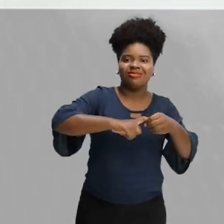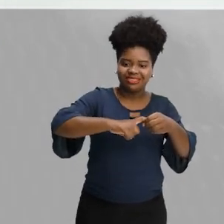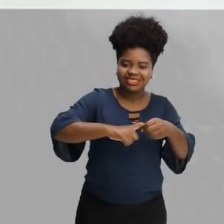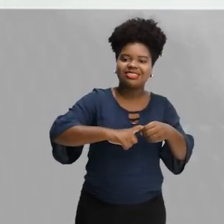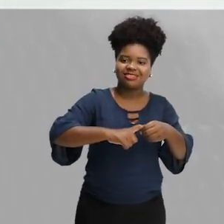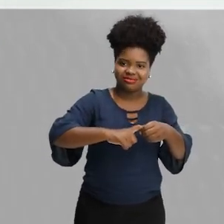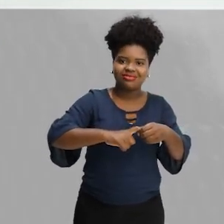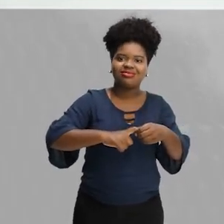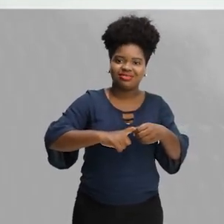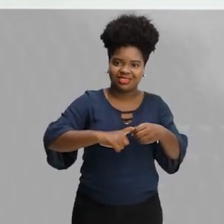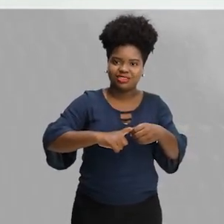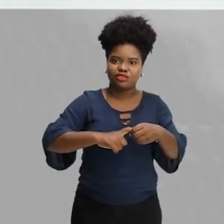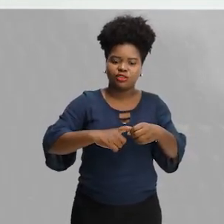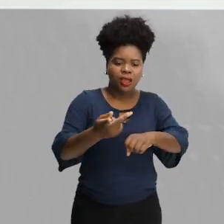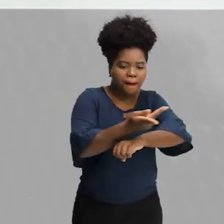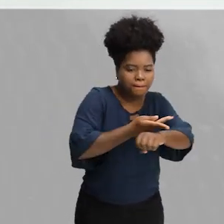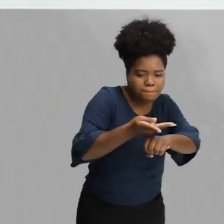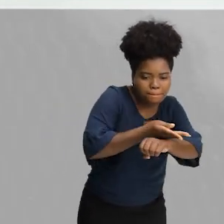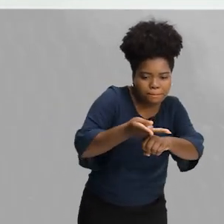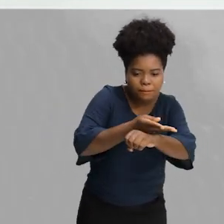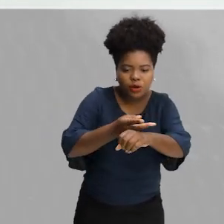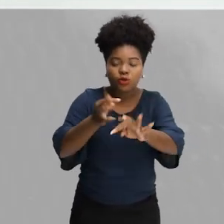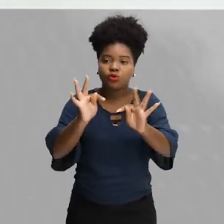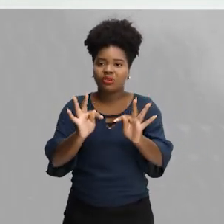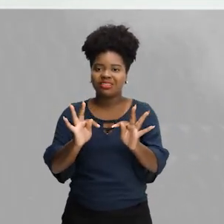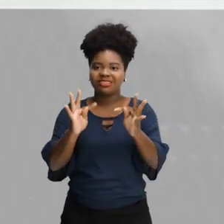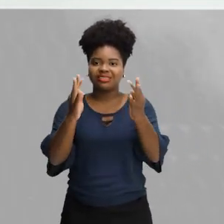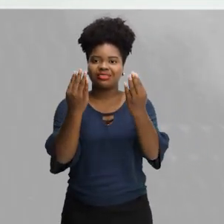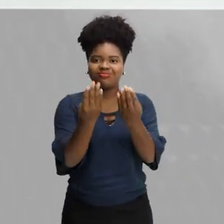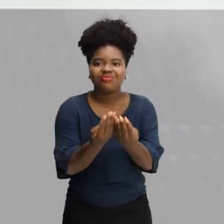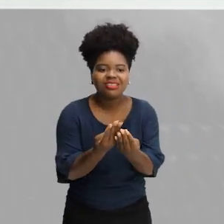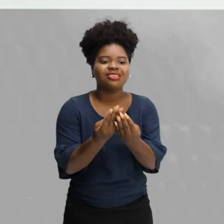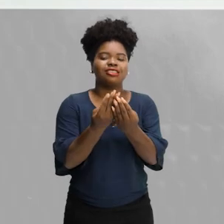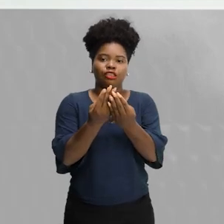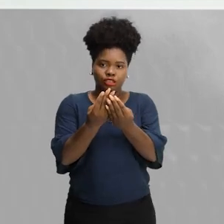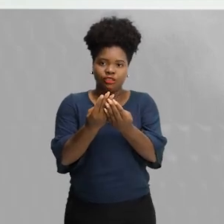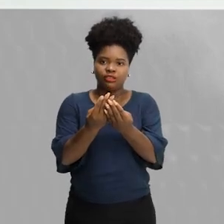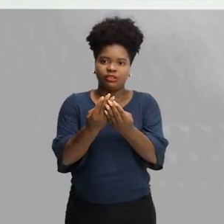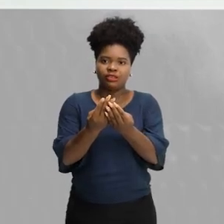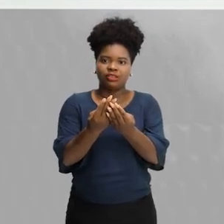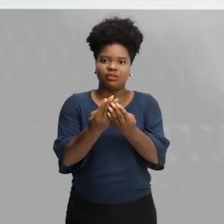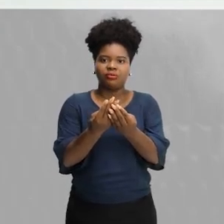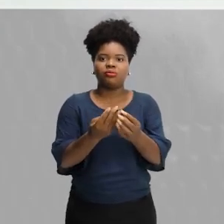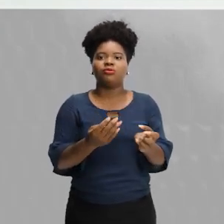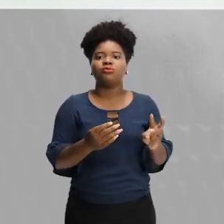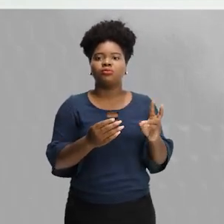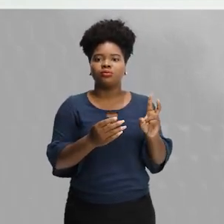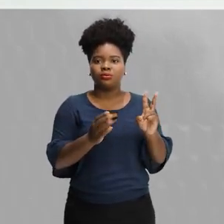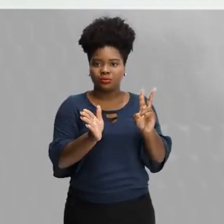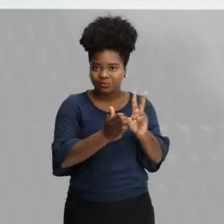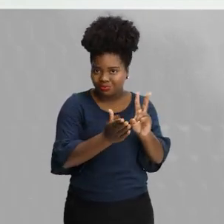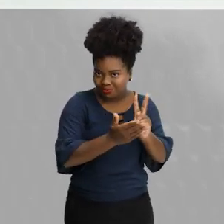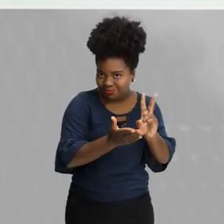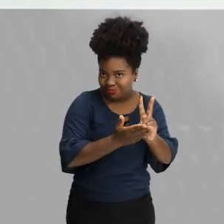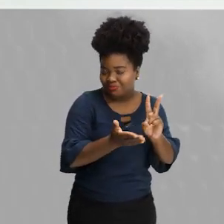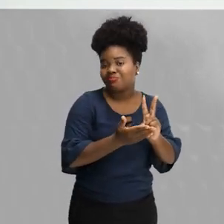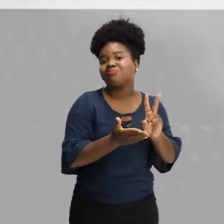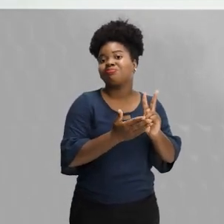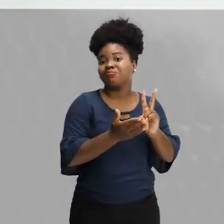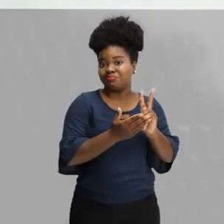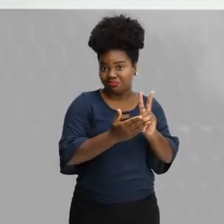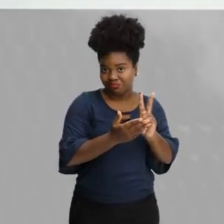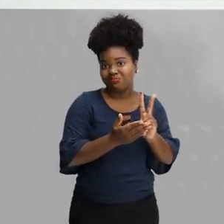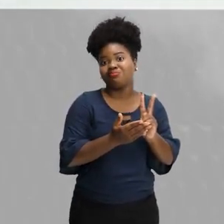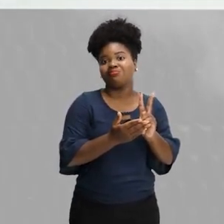indígenas para catequizar. Perfeito? Então, desse pequeno enlace histórico, e aí eu peço com licença aos meus